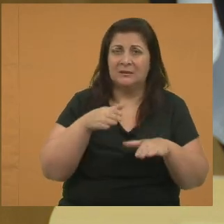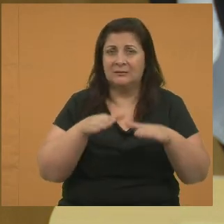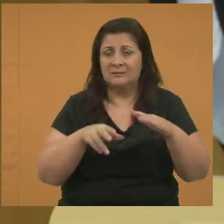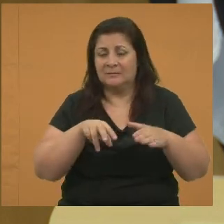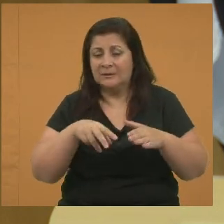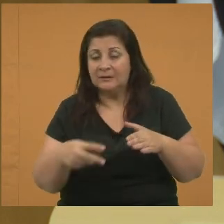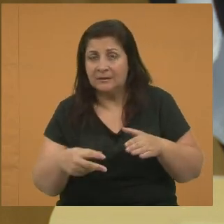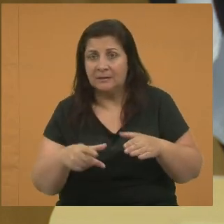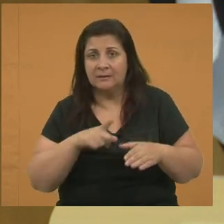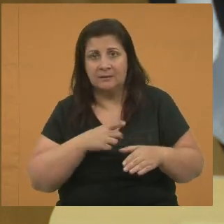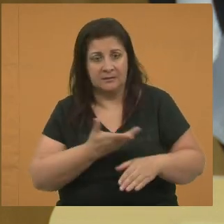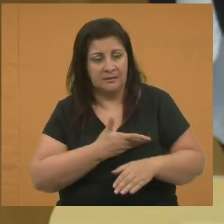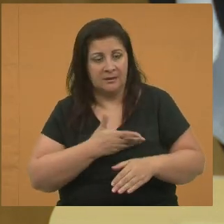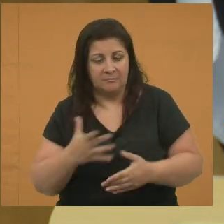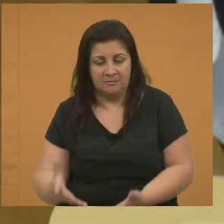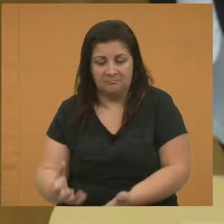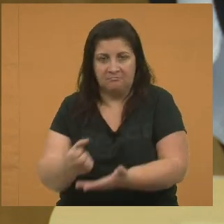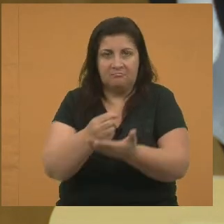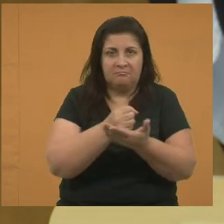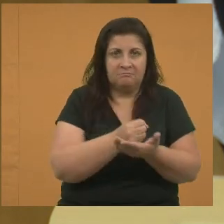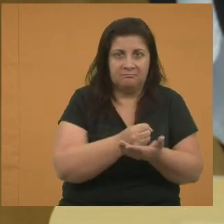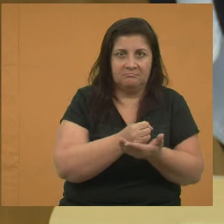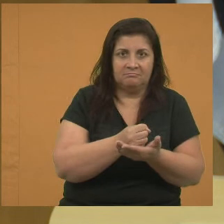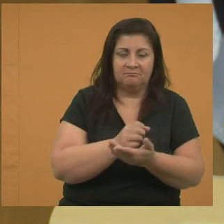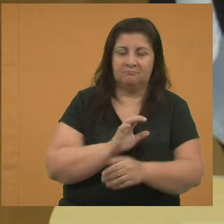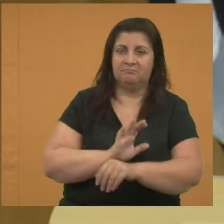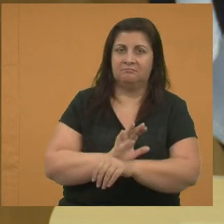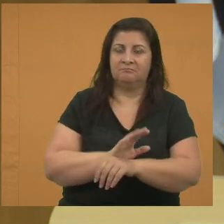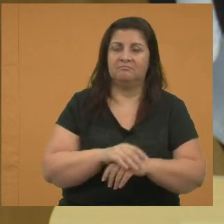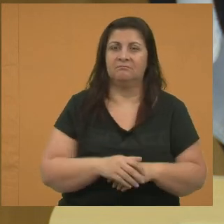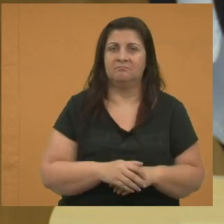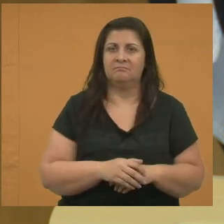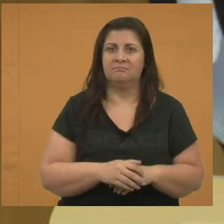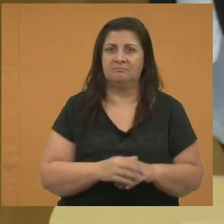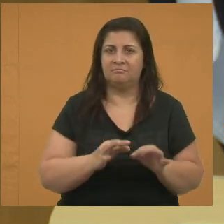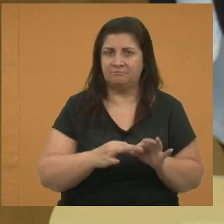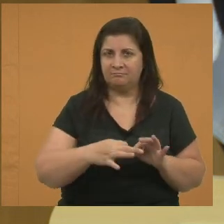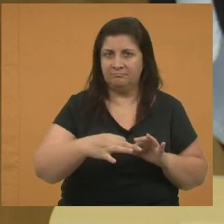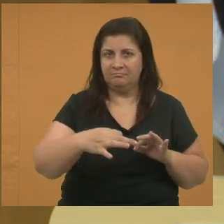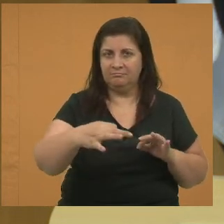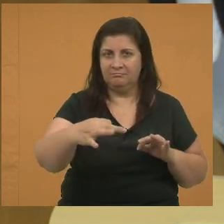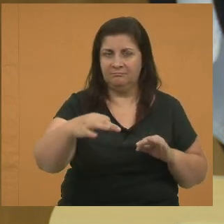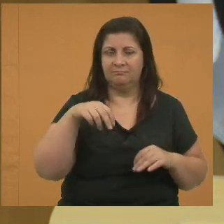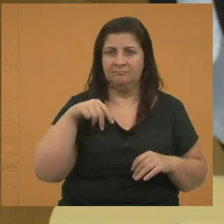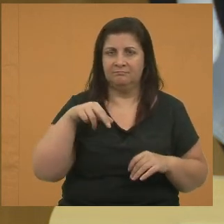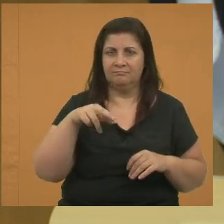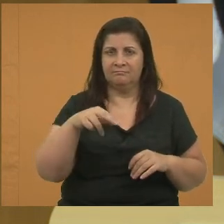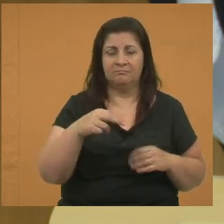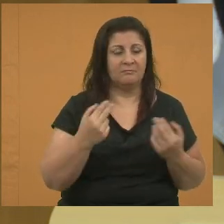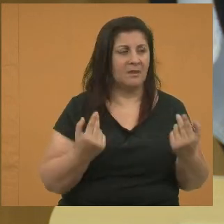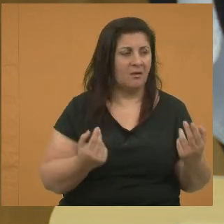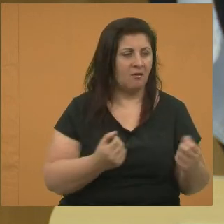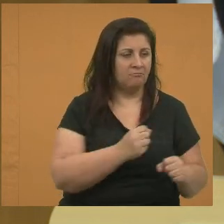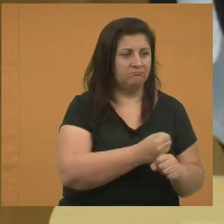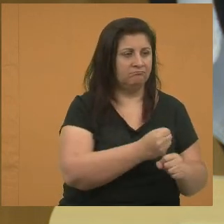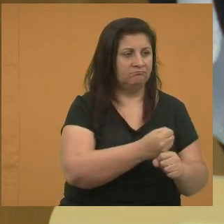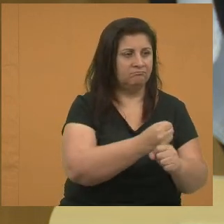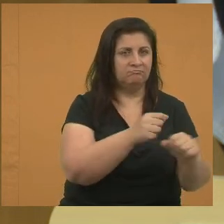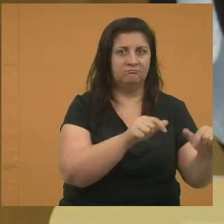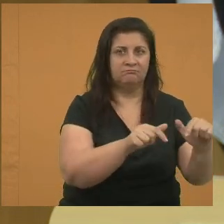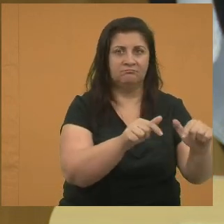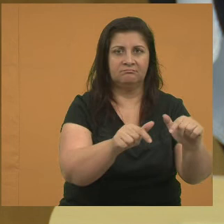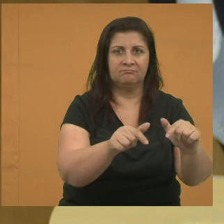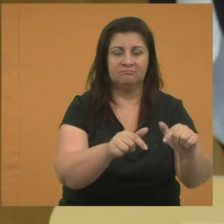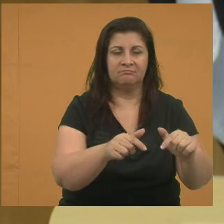amigos que vão nos acolhendo durante o caminho, mas ao longo da caminhada, ao longo dos anos de comércio, a gente vai adquirindo